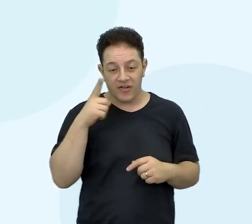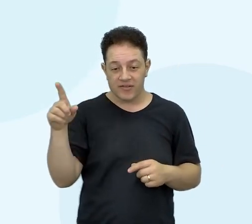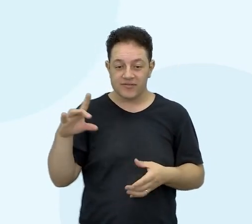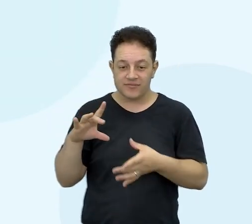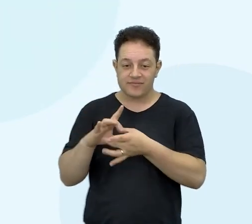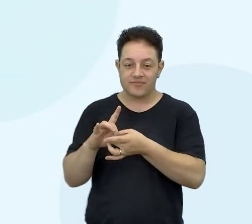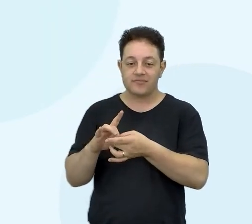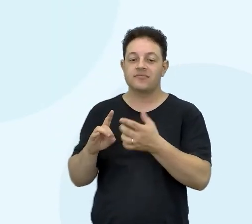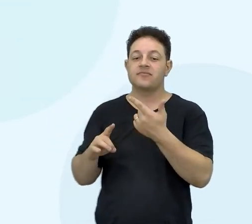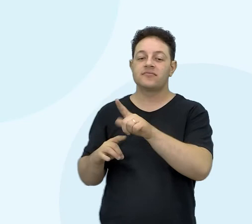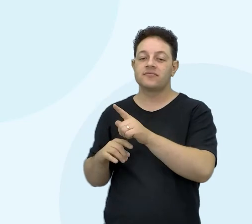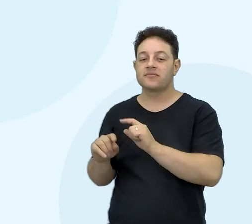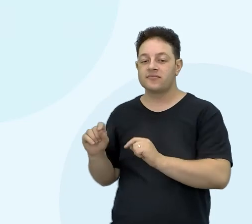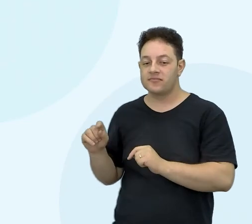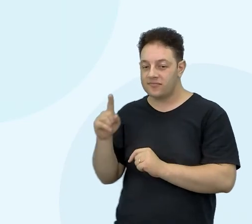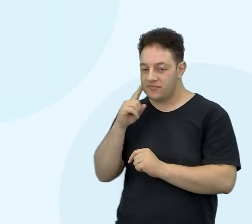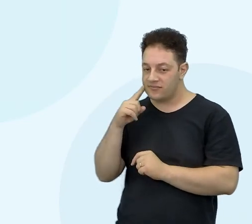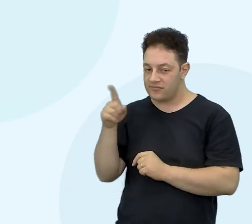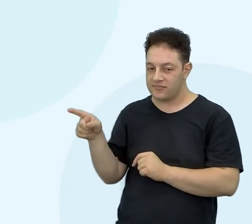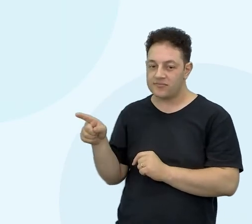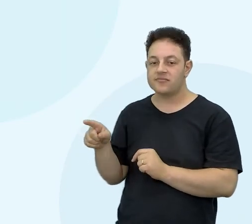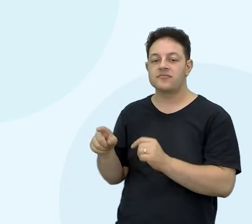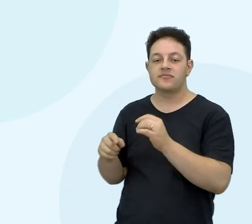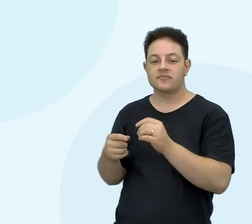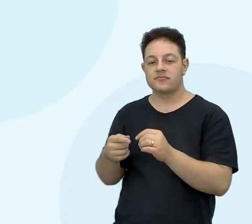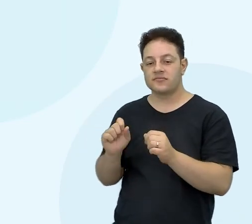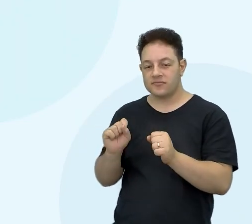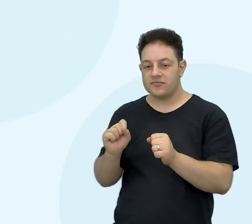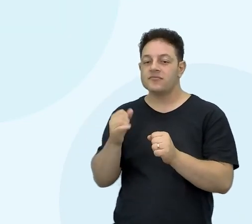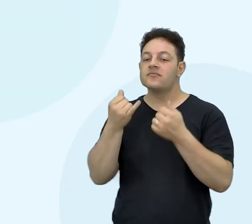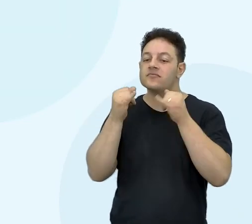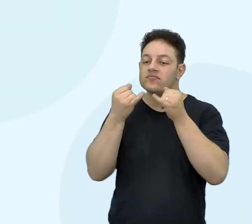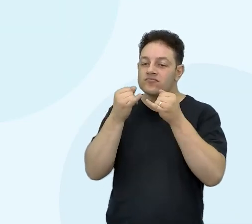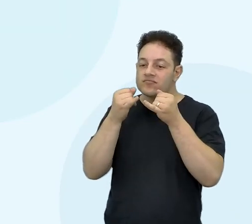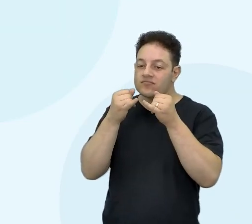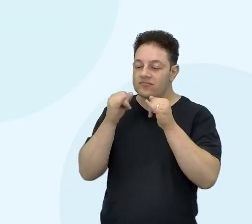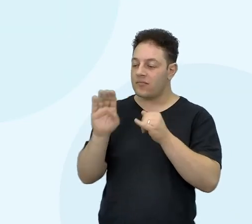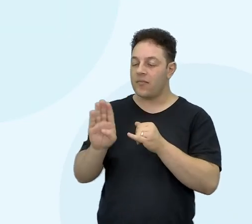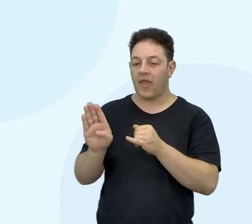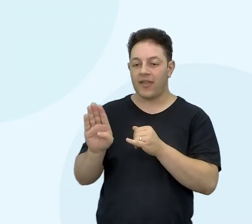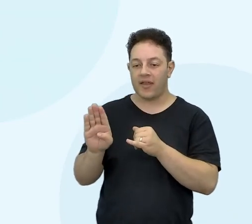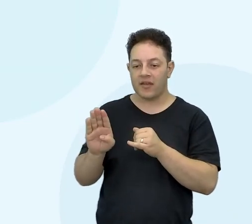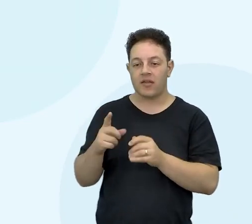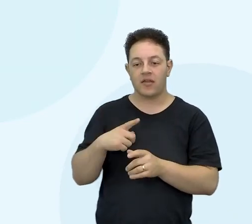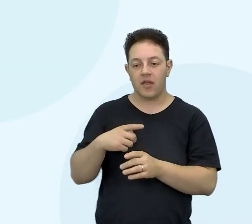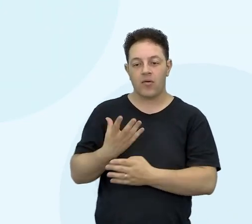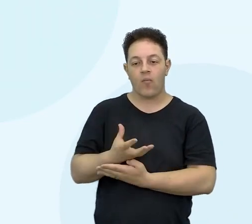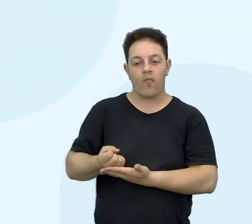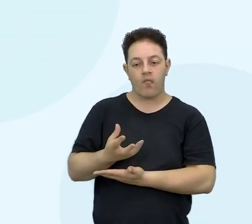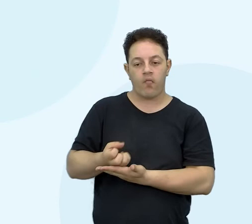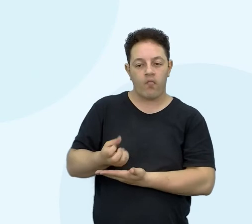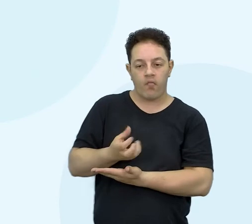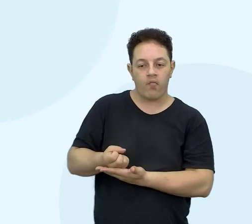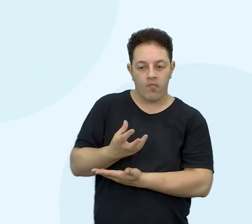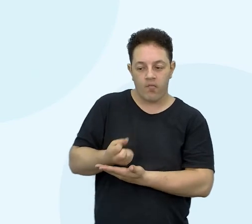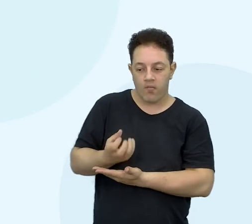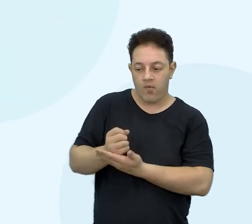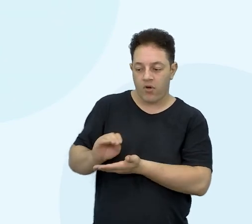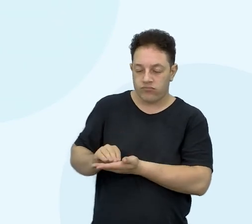acoplado, uma bateria que se carrega ou que vai ali guardar uma